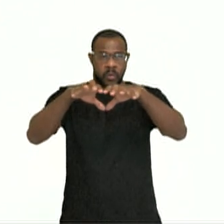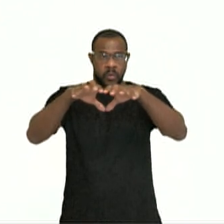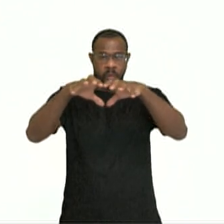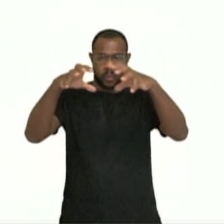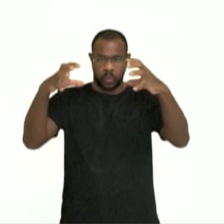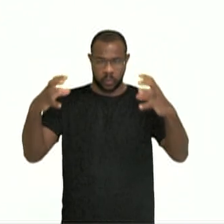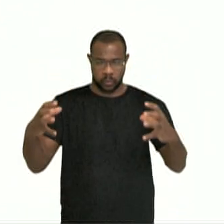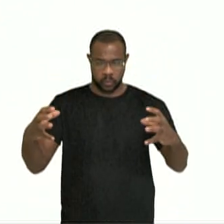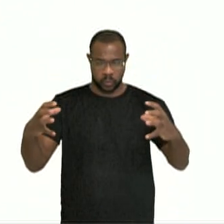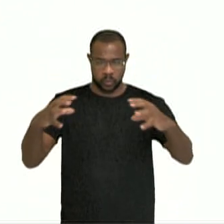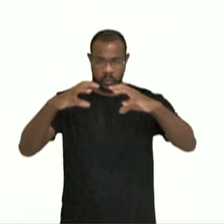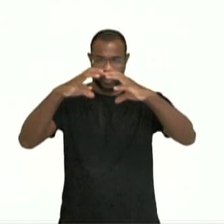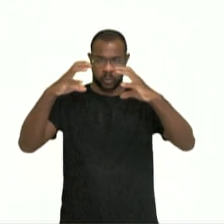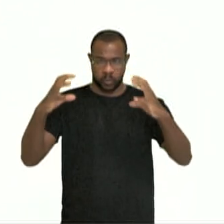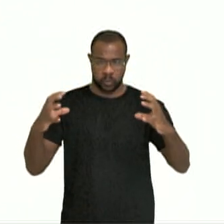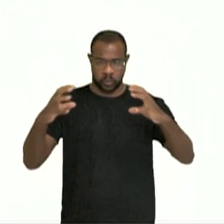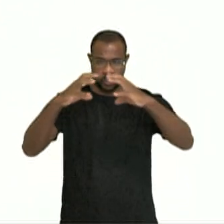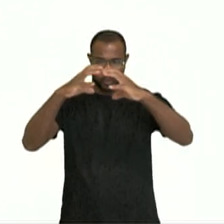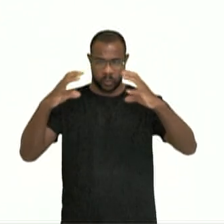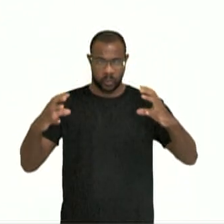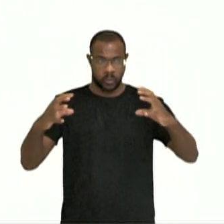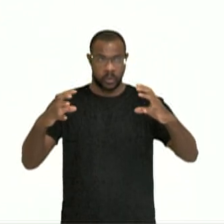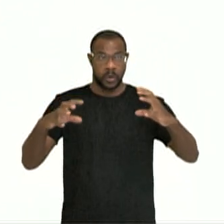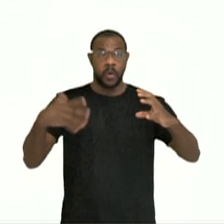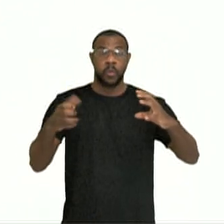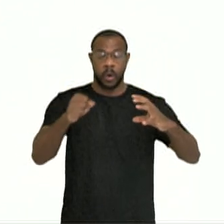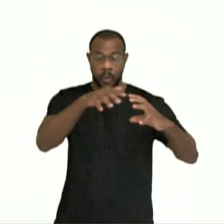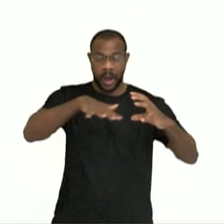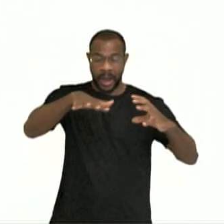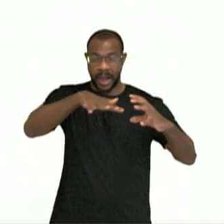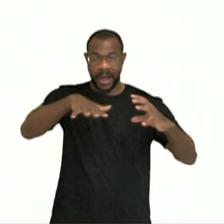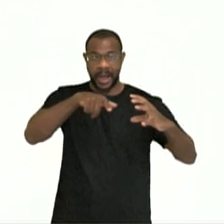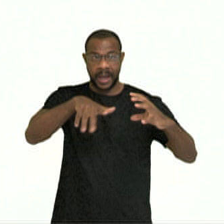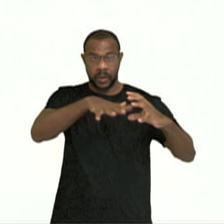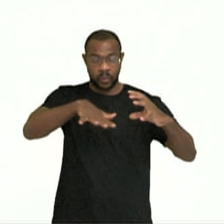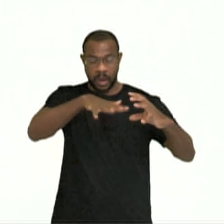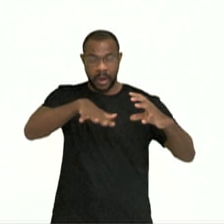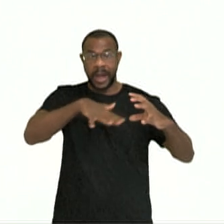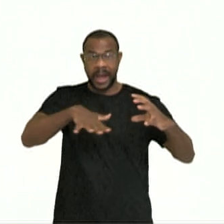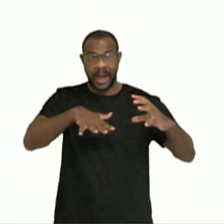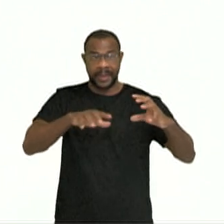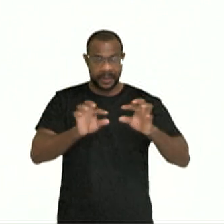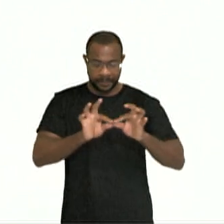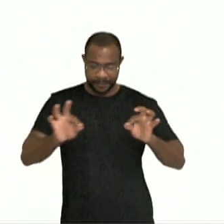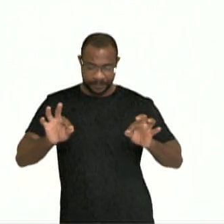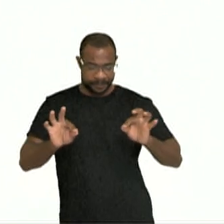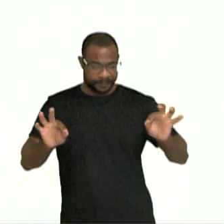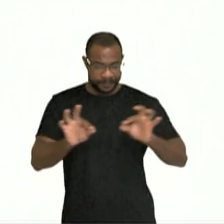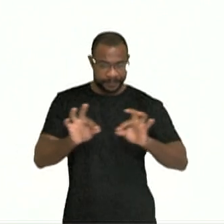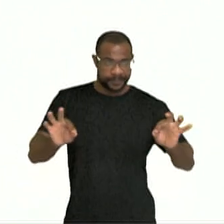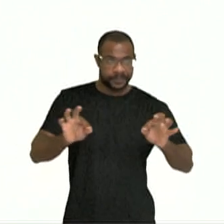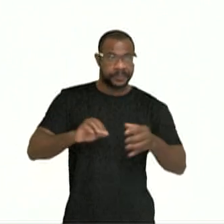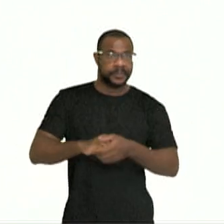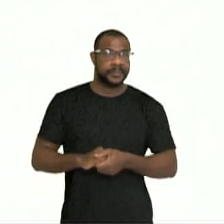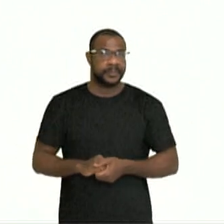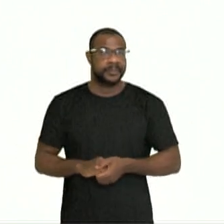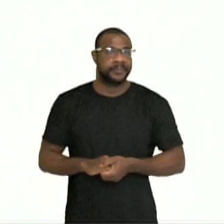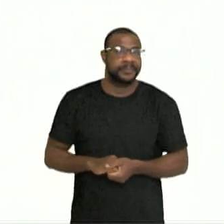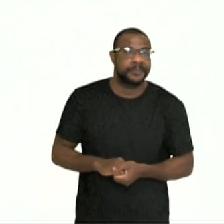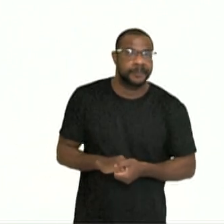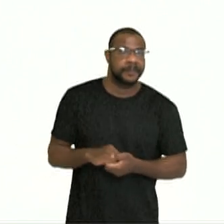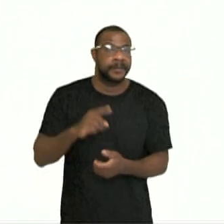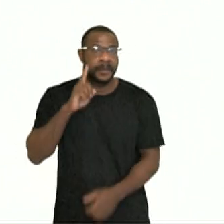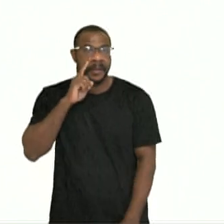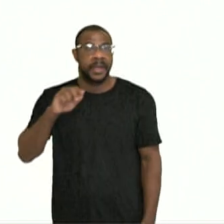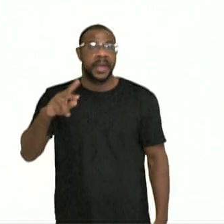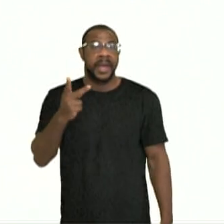um hemisfério. Qual é a área da superfície desse hemisfério? Hemisfério é uma palavra que você já conhece, né?